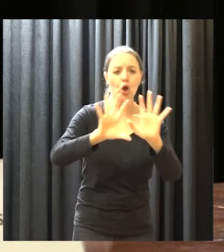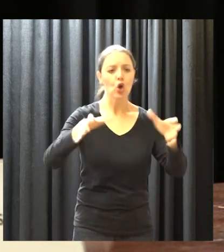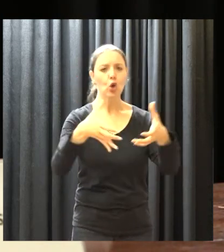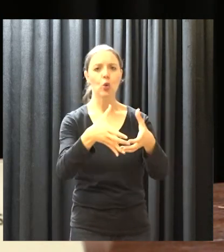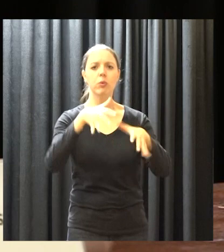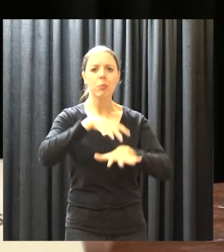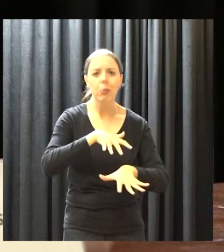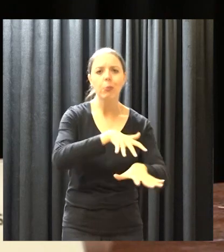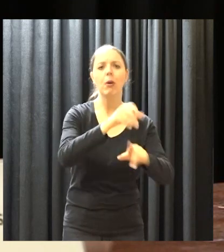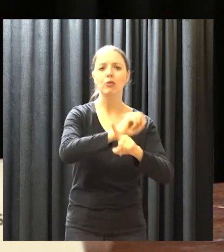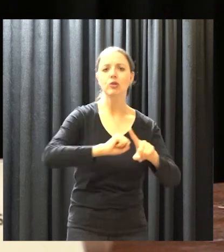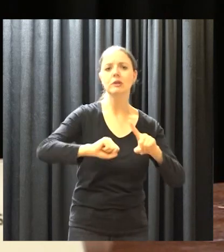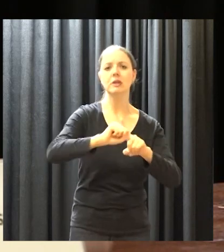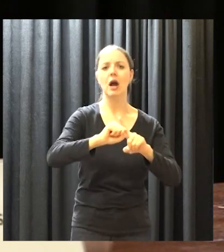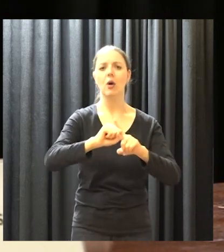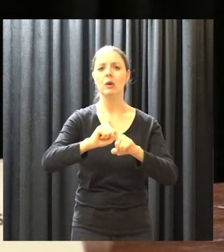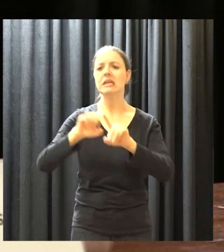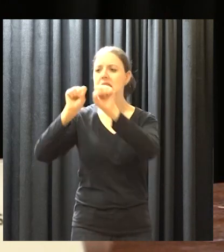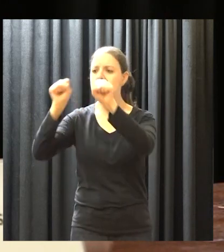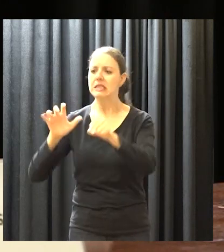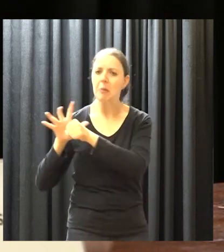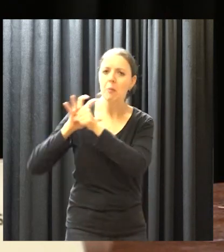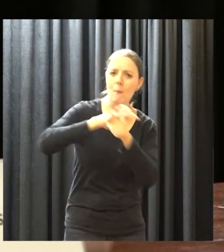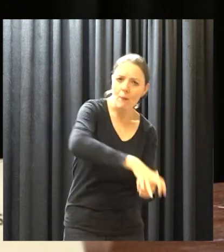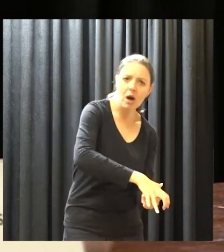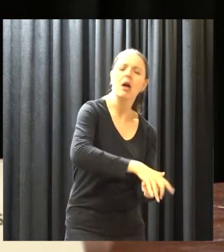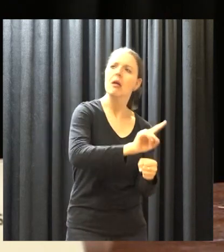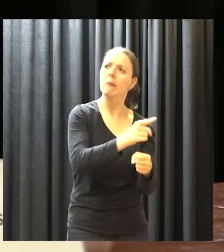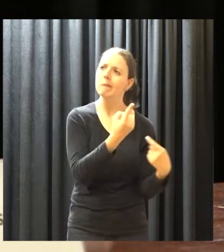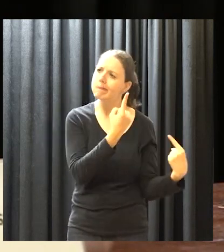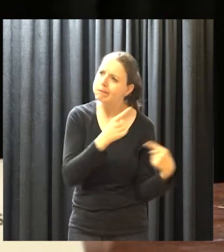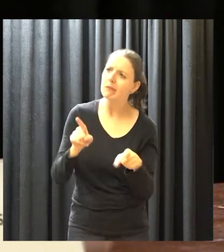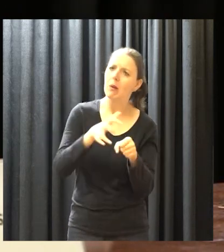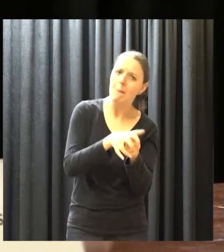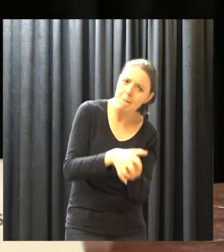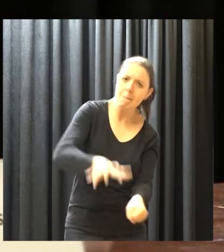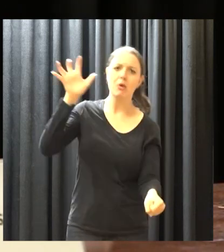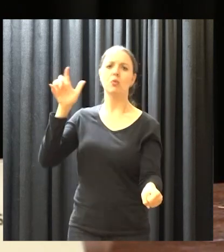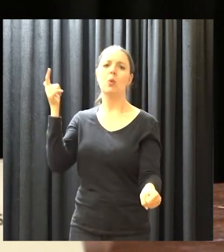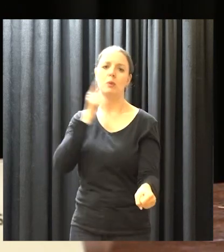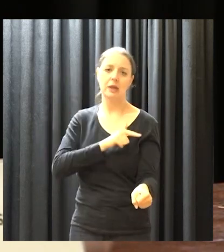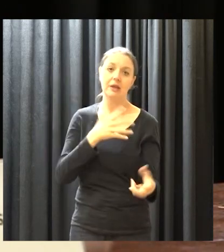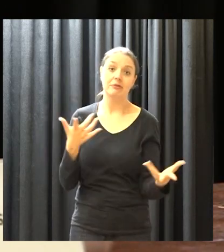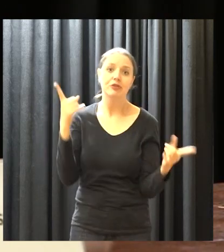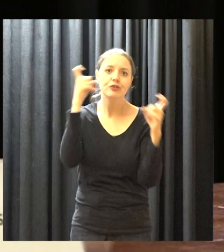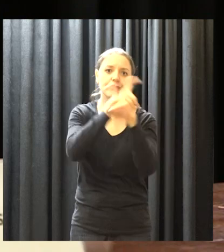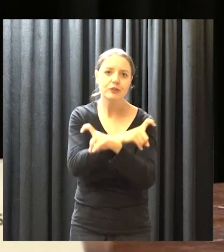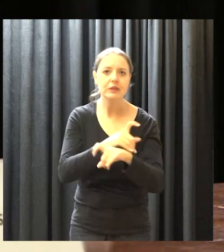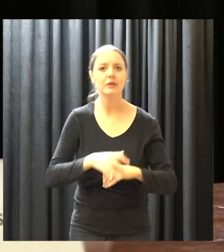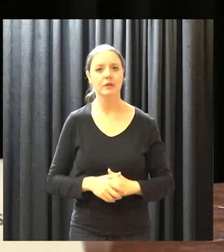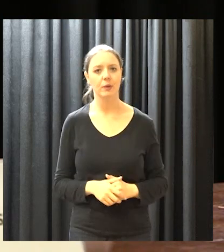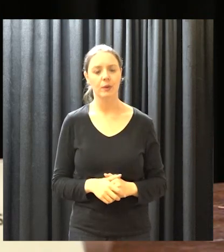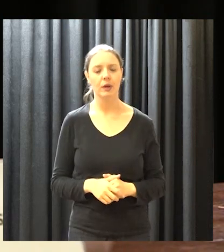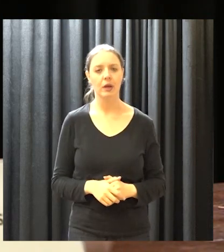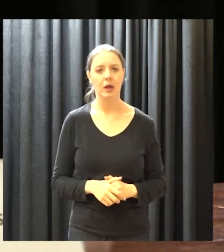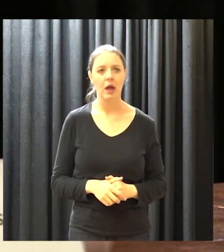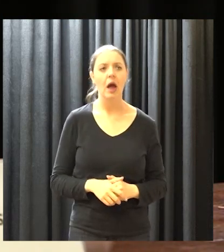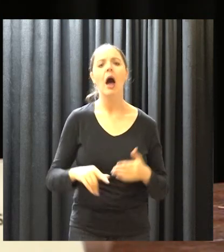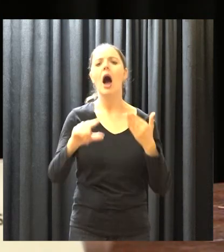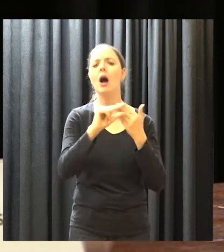que tentam o tempo inteiro invisibilizá-las. Mi Amigos oferece importantes elementos